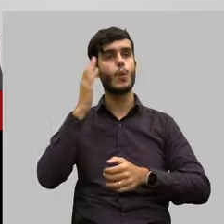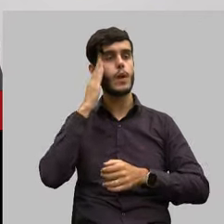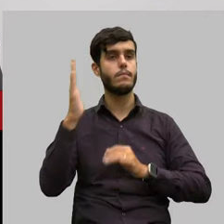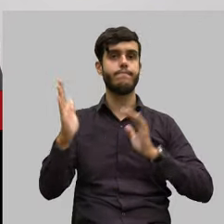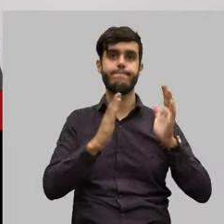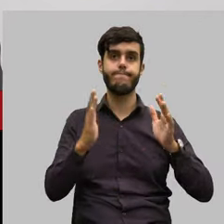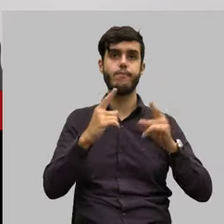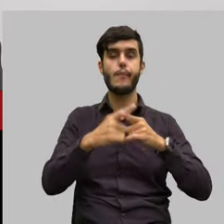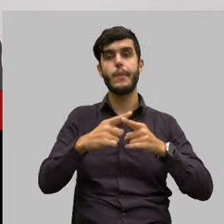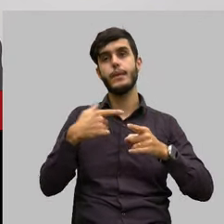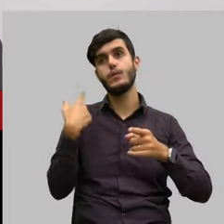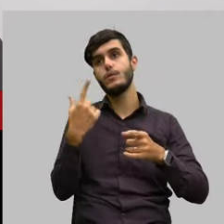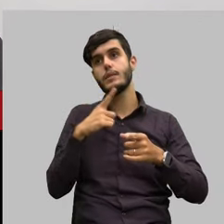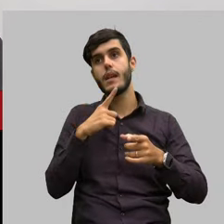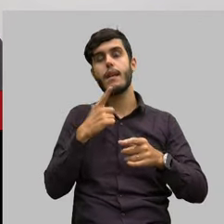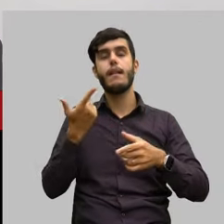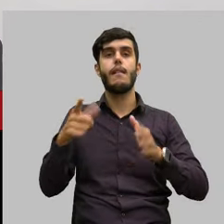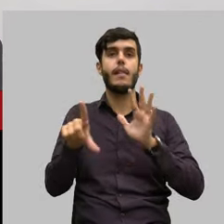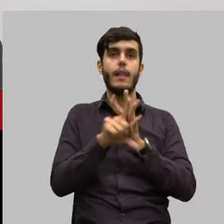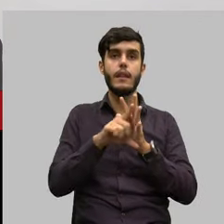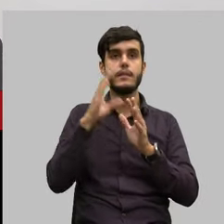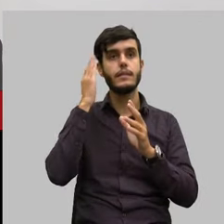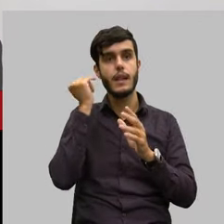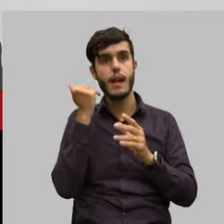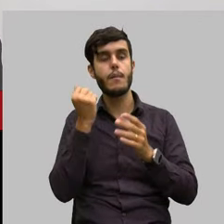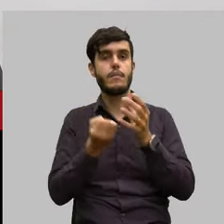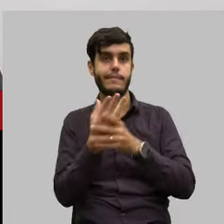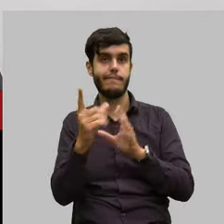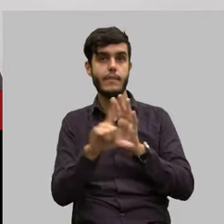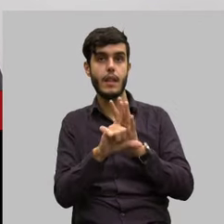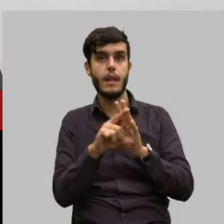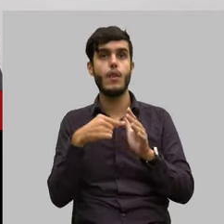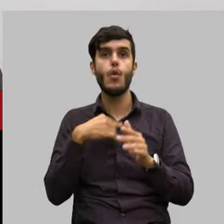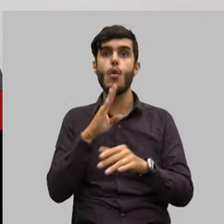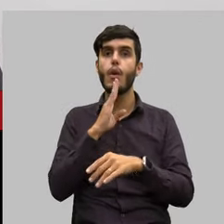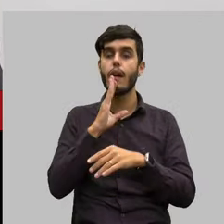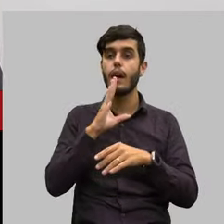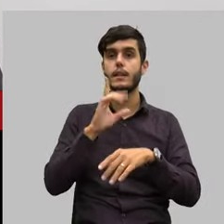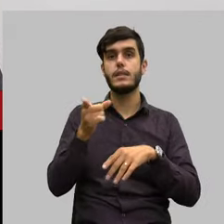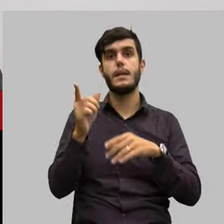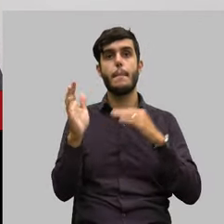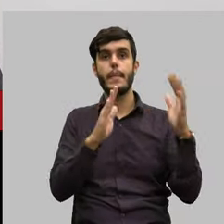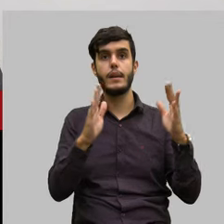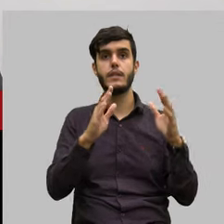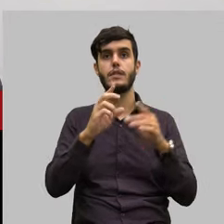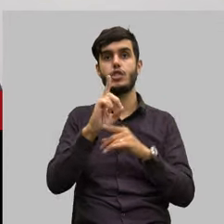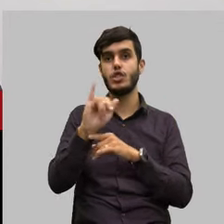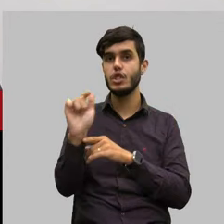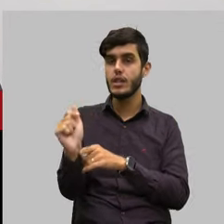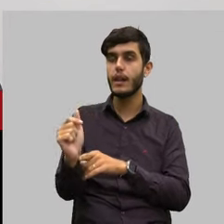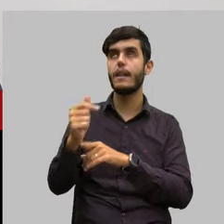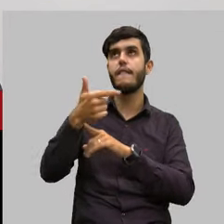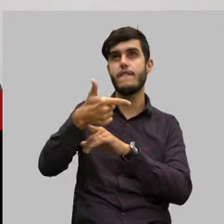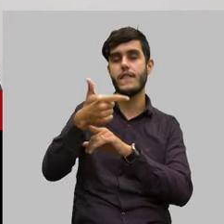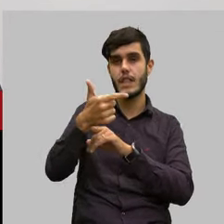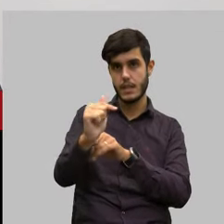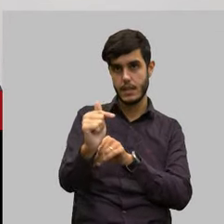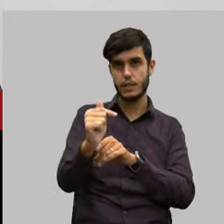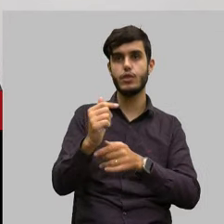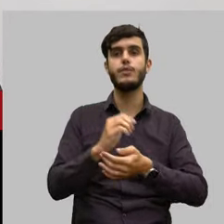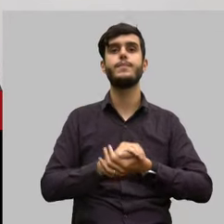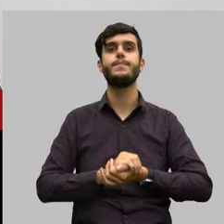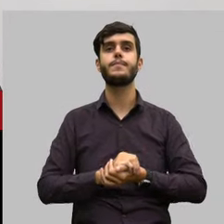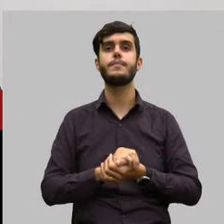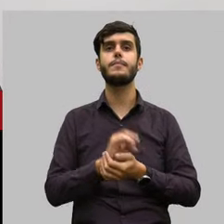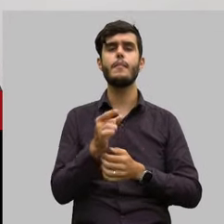por ser legislador a gente tem que conhecer no mínimo do mínimo o prazo previsto é dia 27 e a